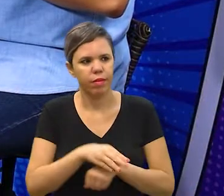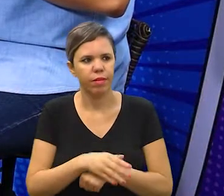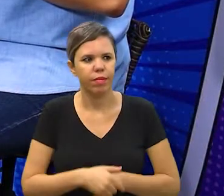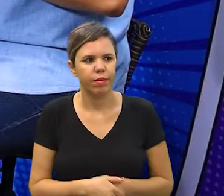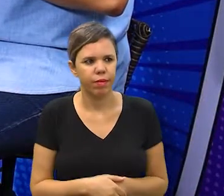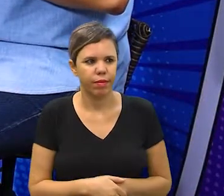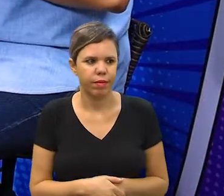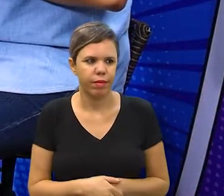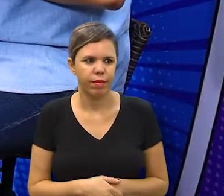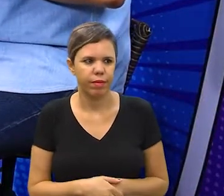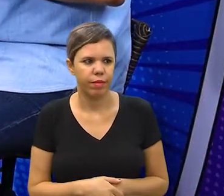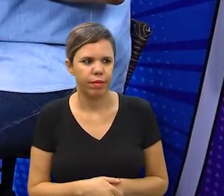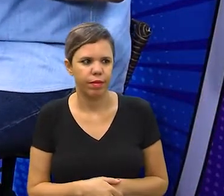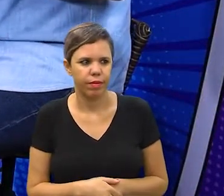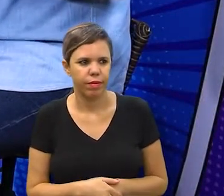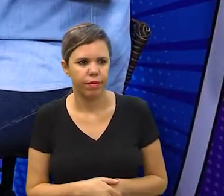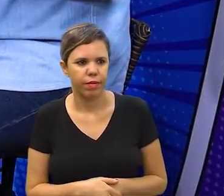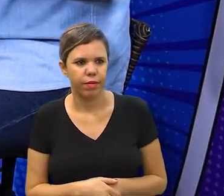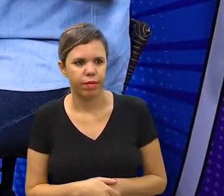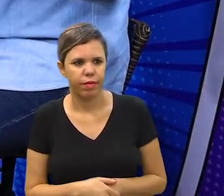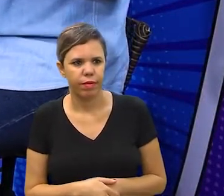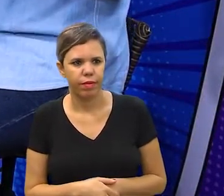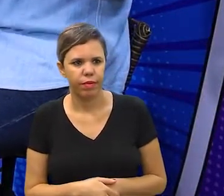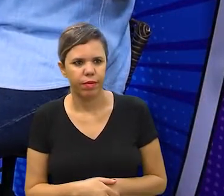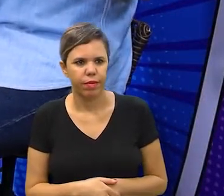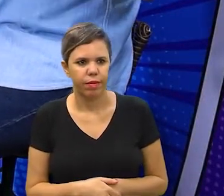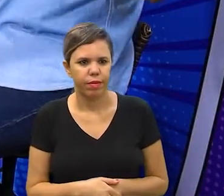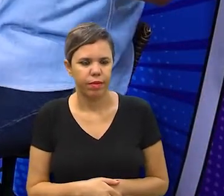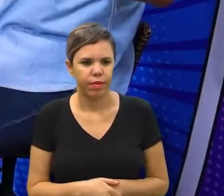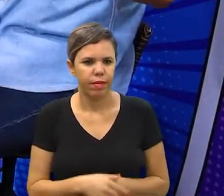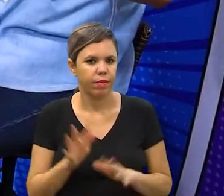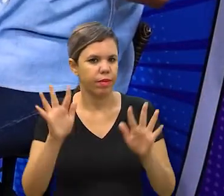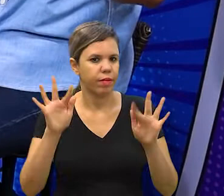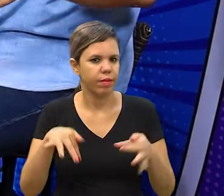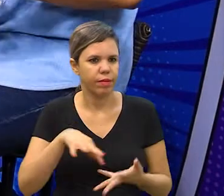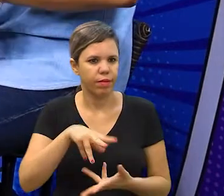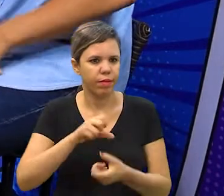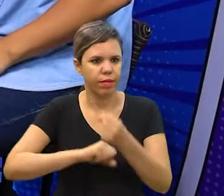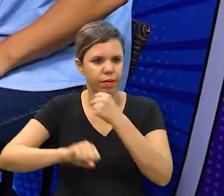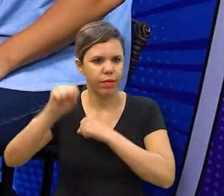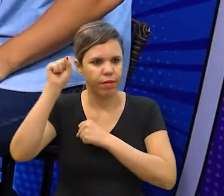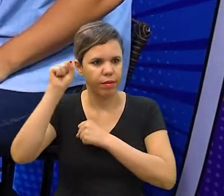Mário. Valeu. Ponto final no